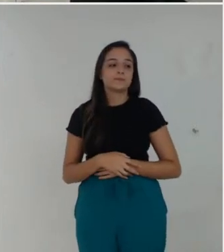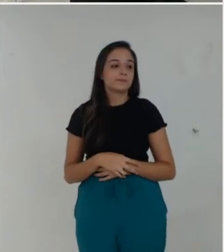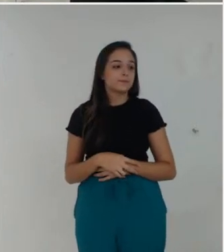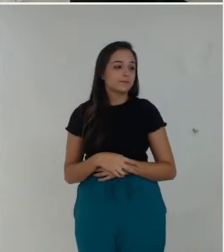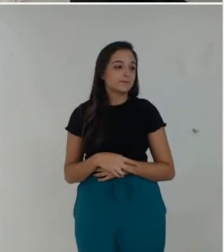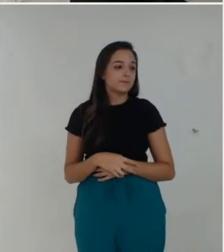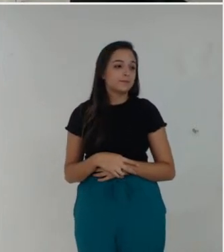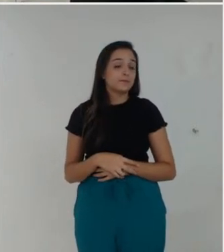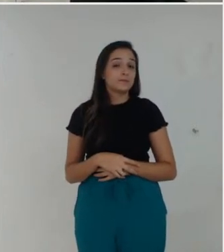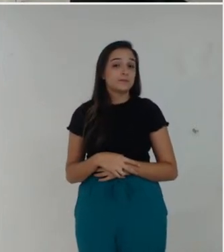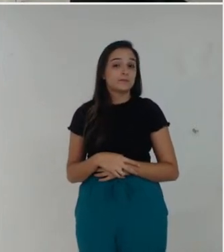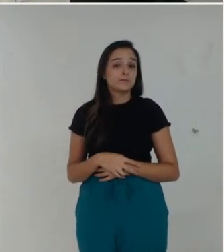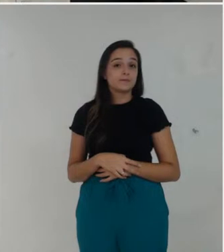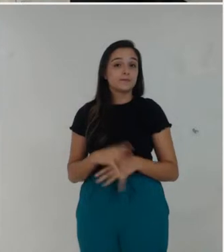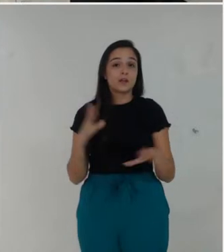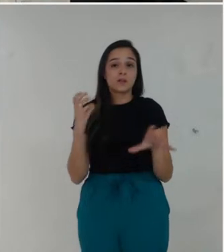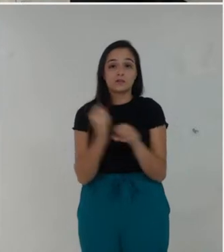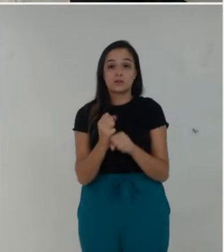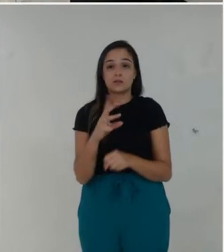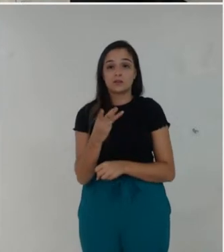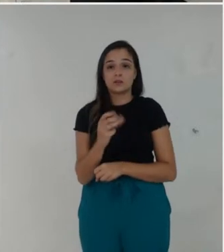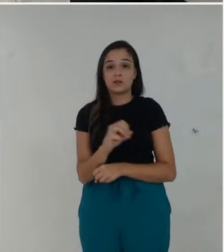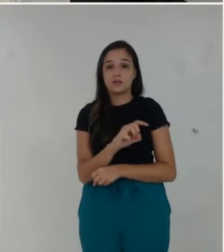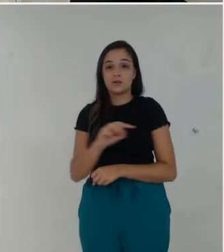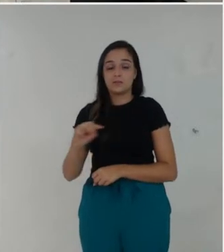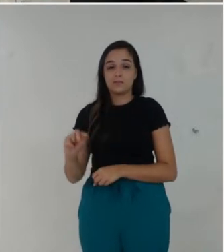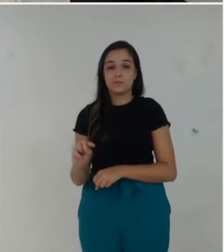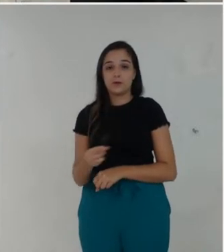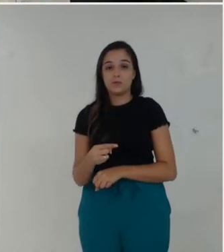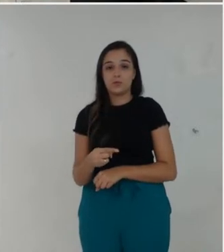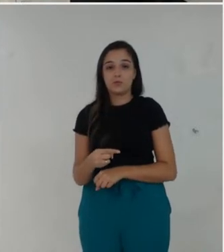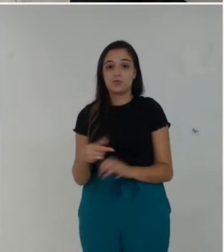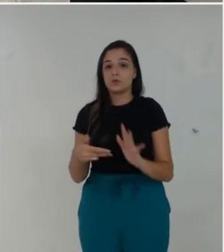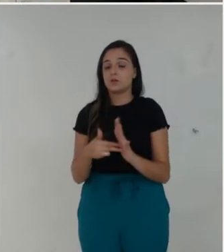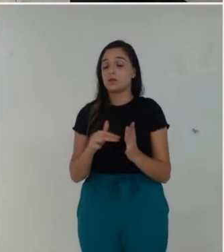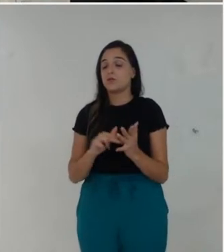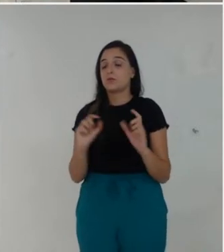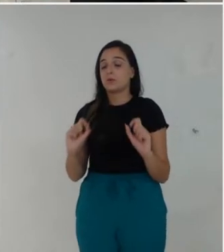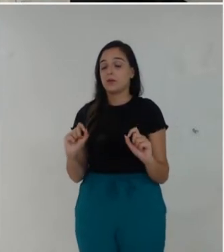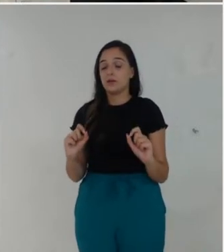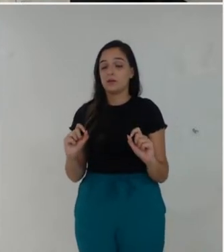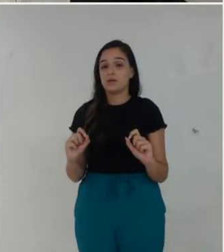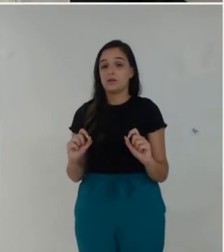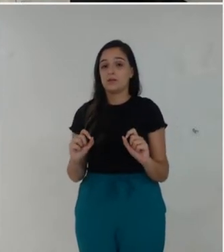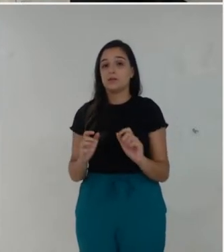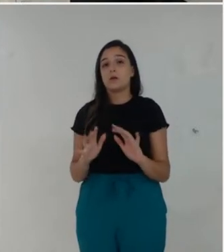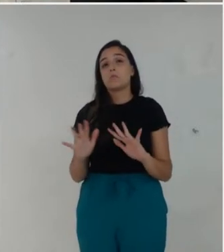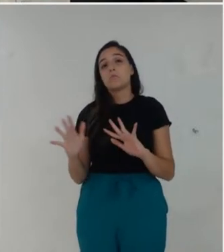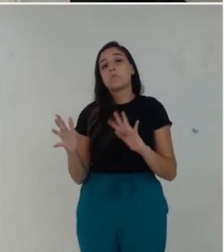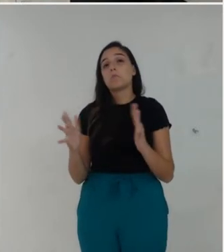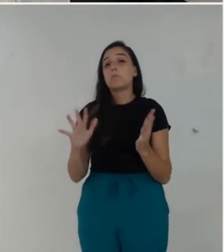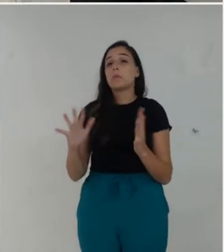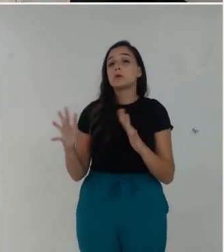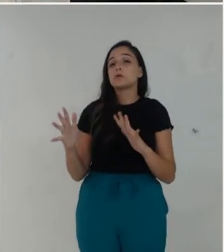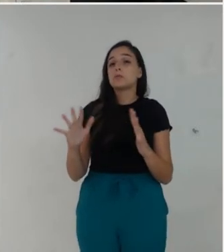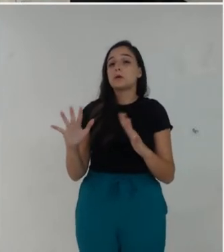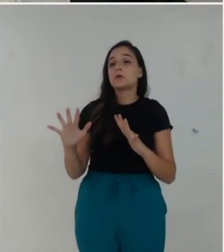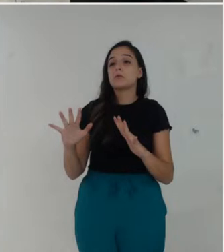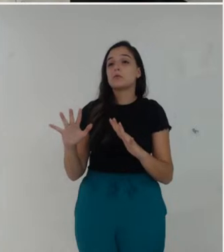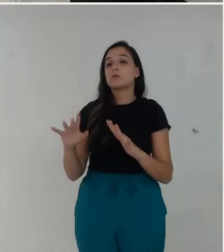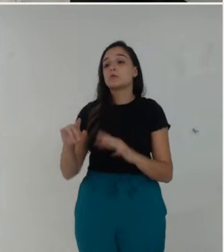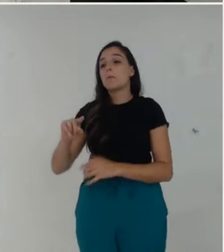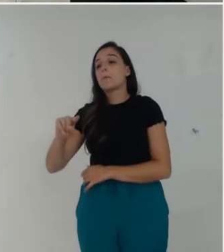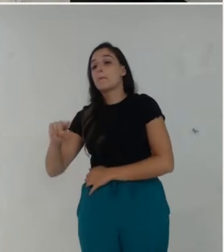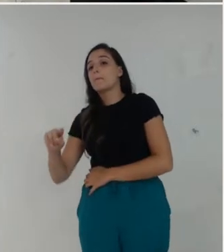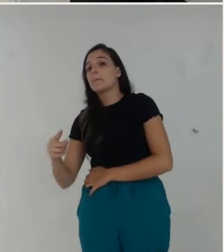Esses 30 mil itens traduzidos correspondiam a uma média de 1.200